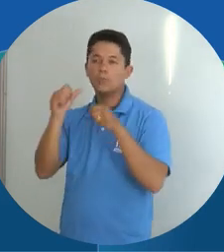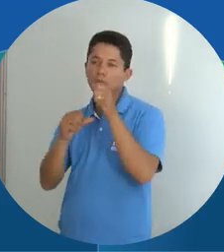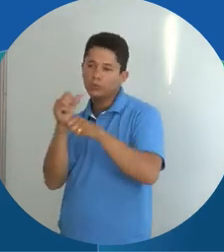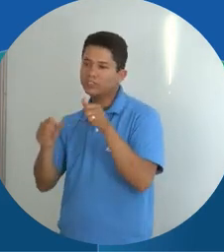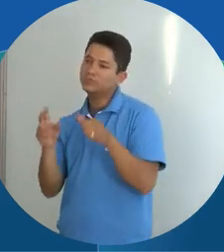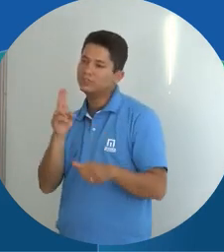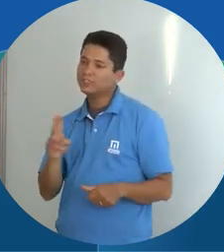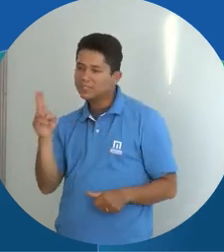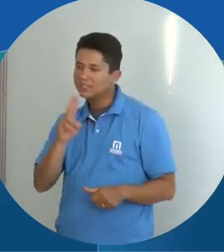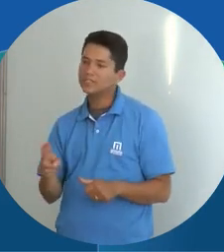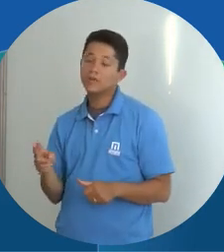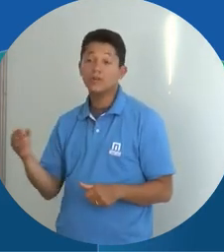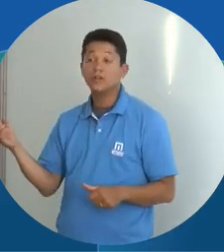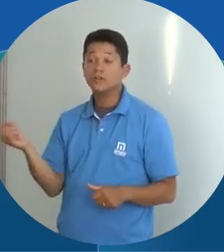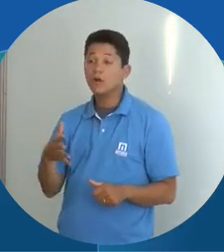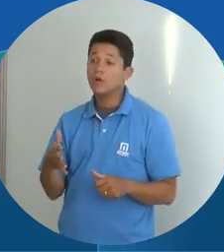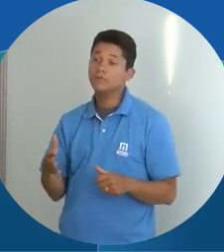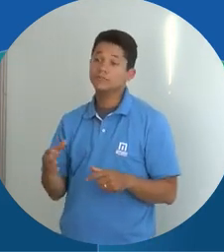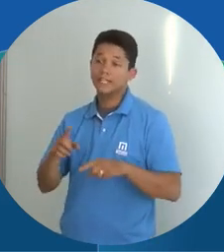novos equipamentos,